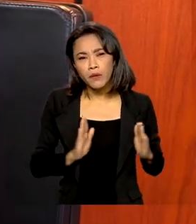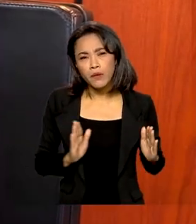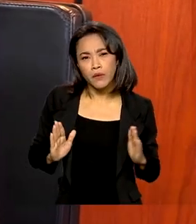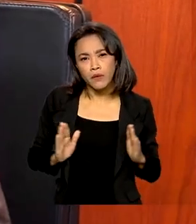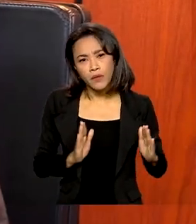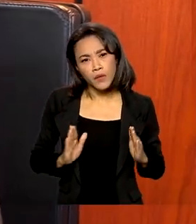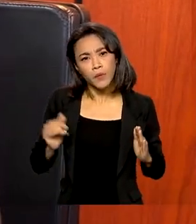perseguir essa